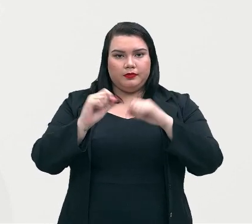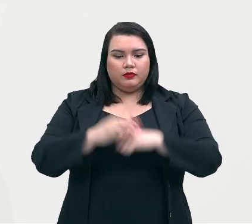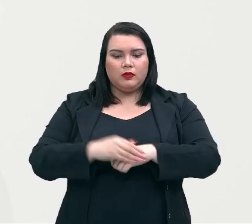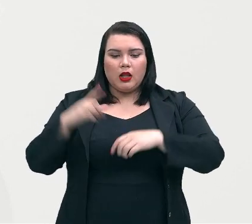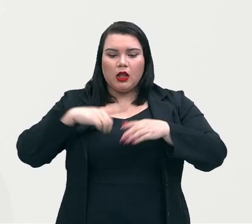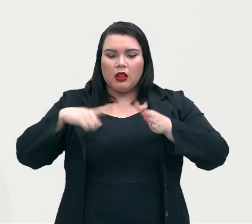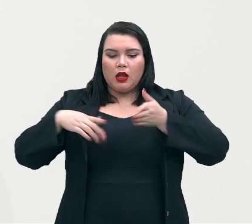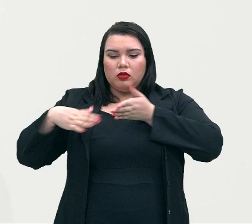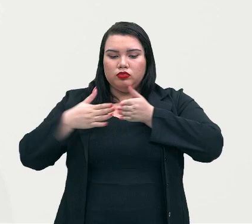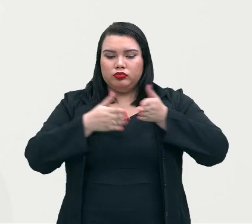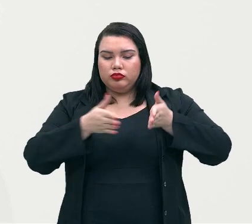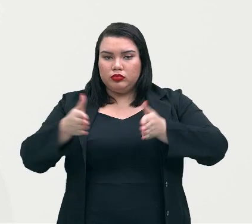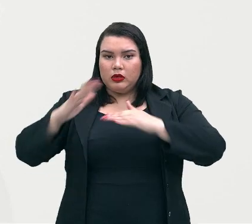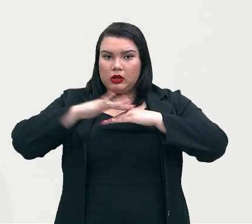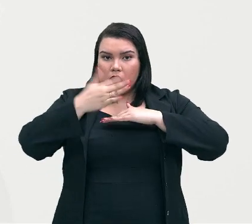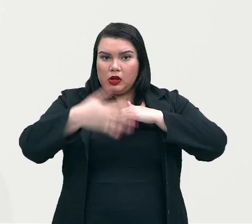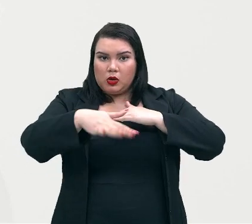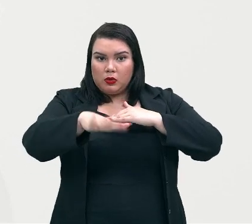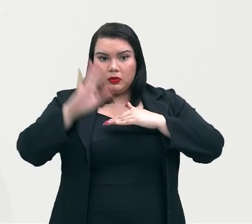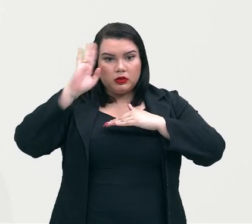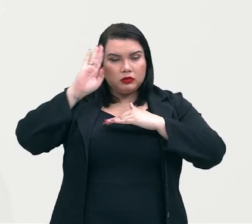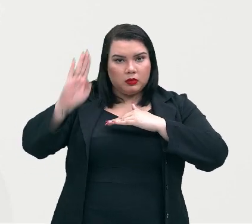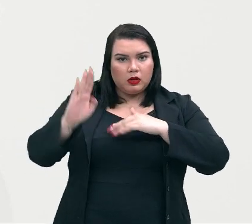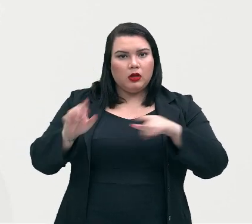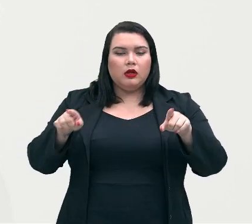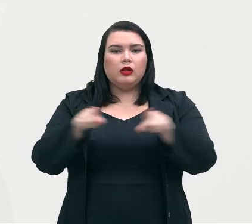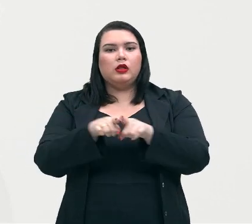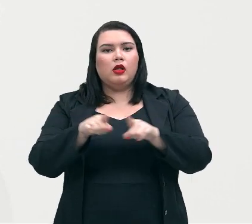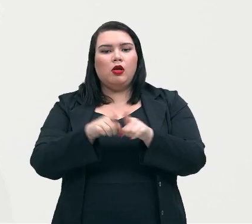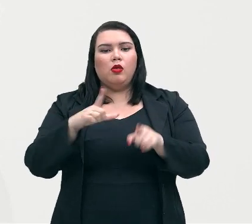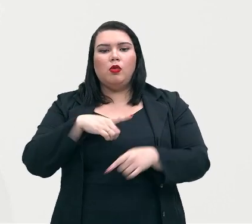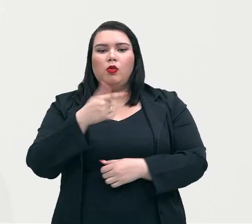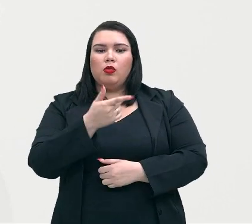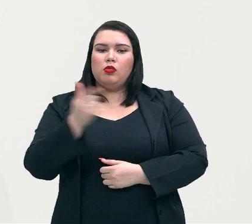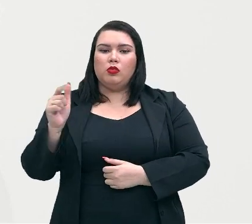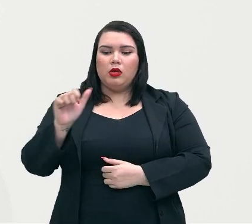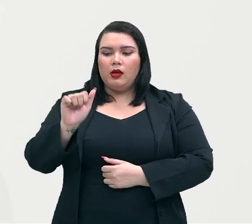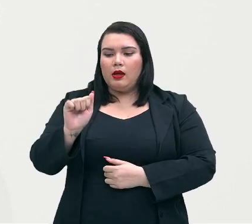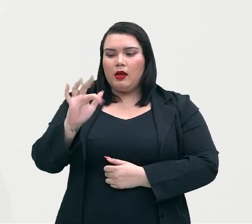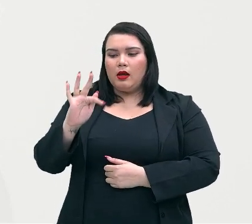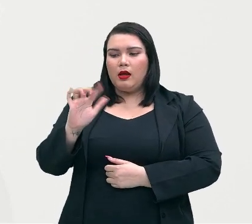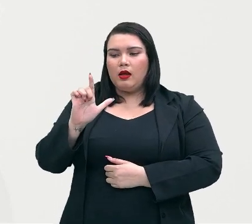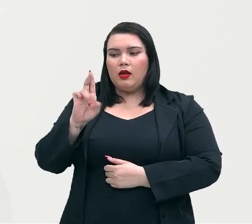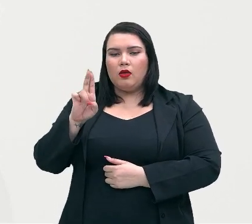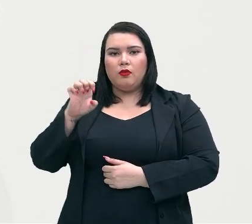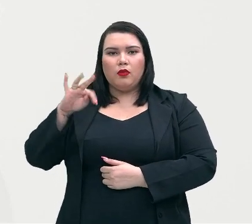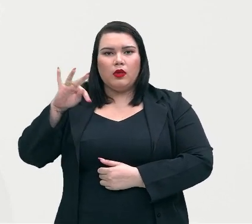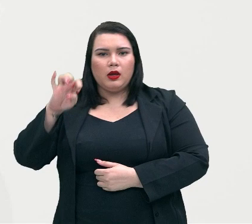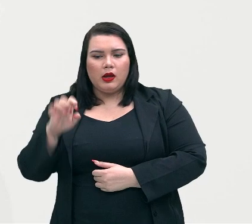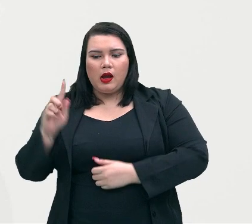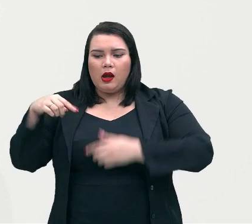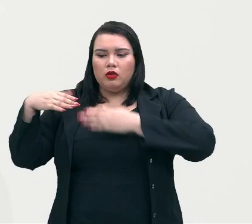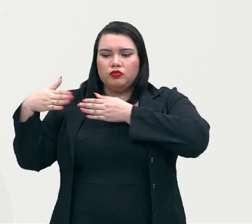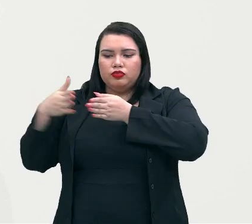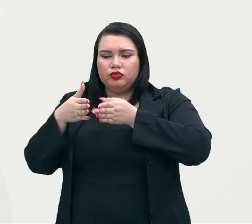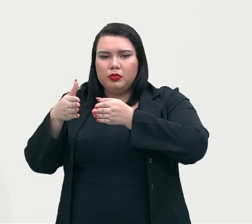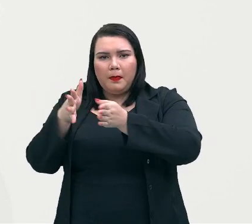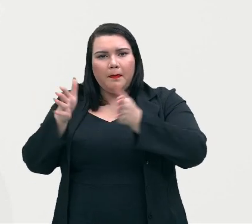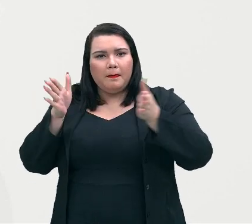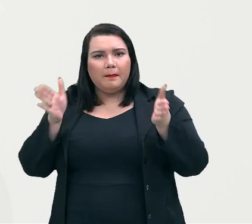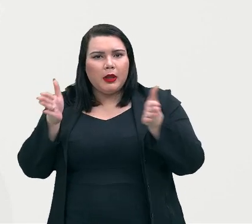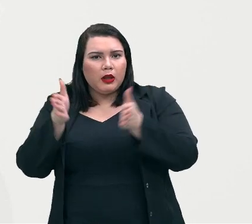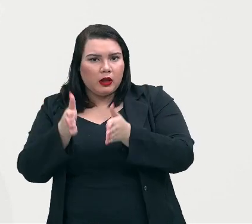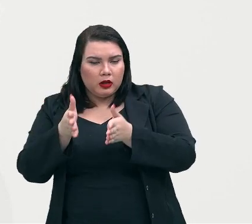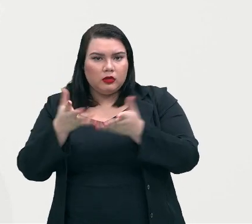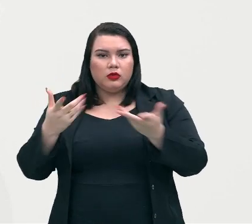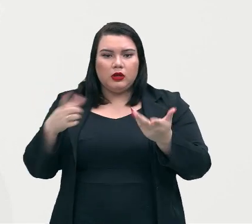rio principal e também vamos ter aí os afluentes, que são os rios menores que fazem parte de